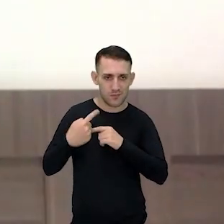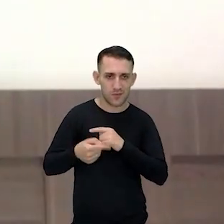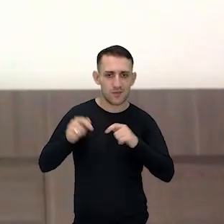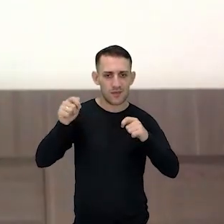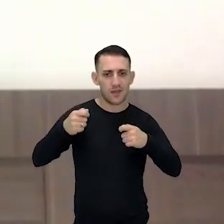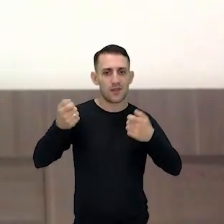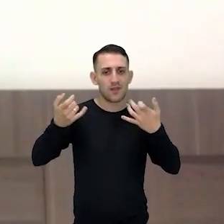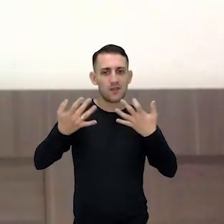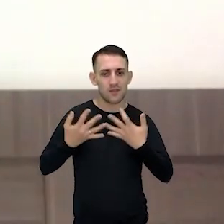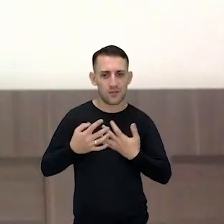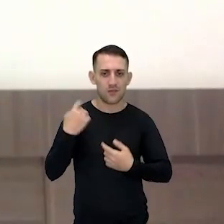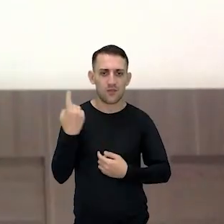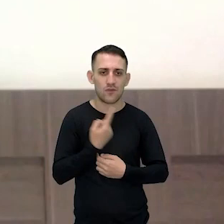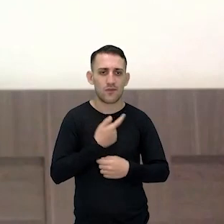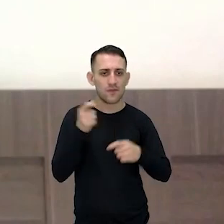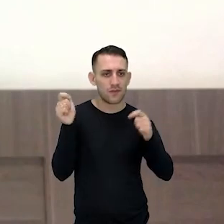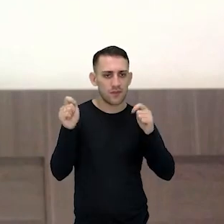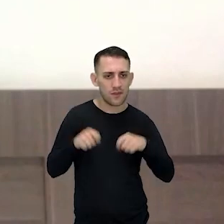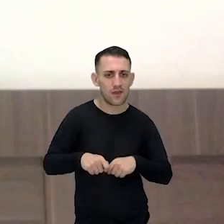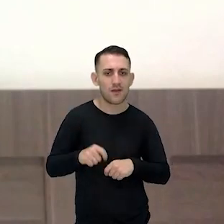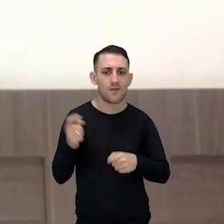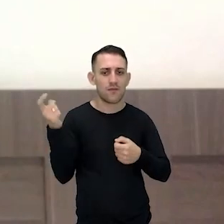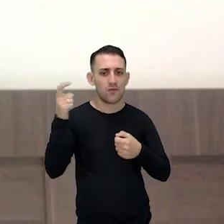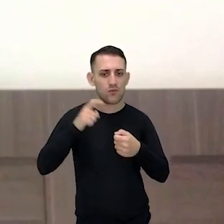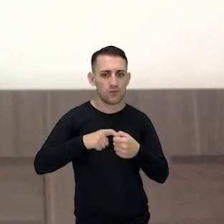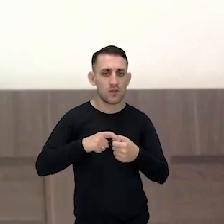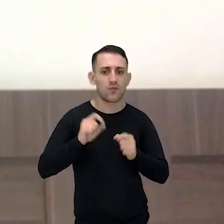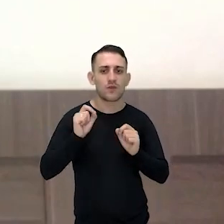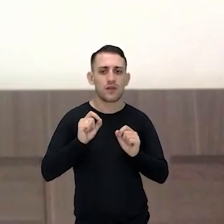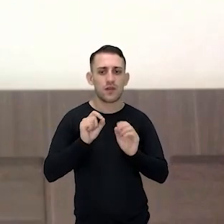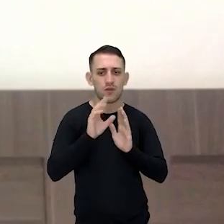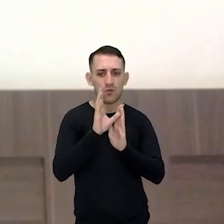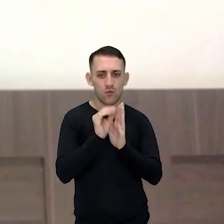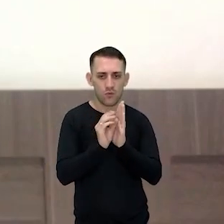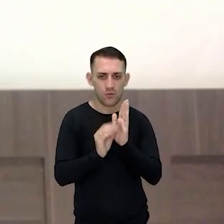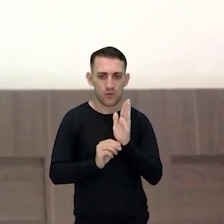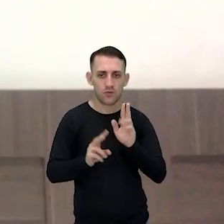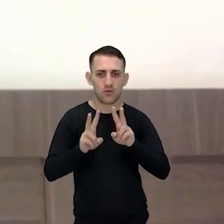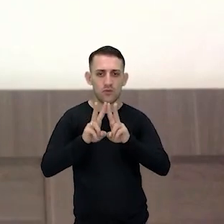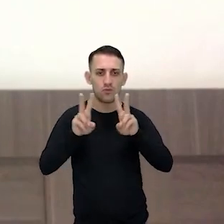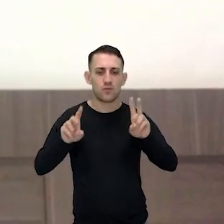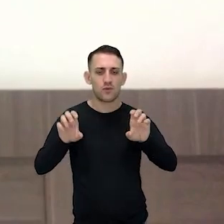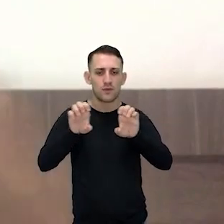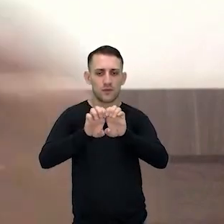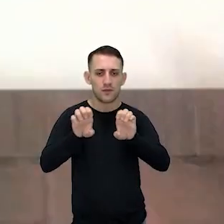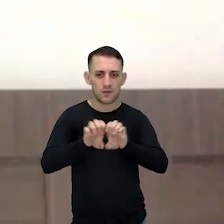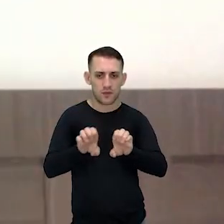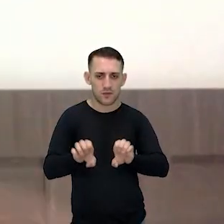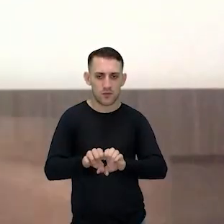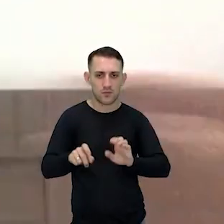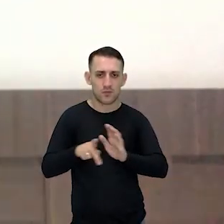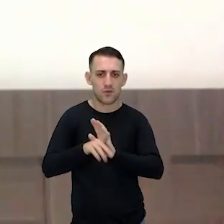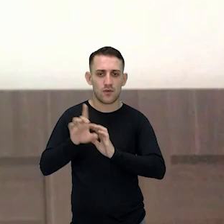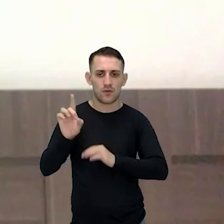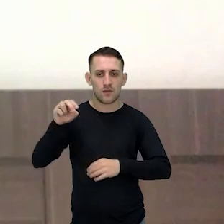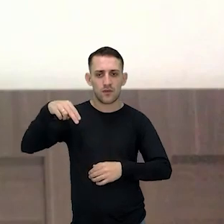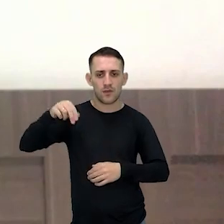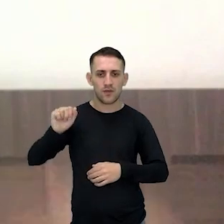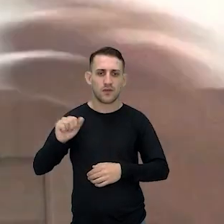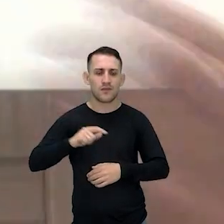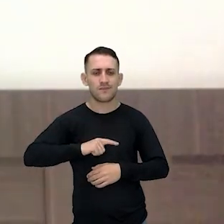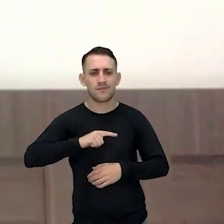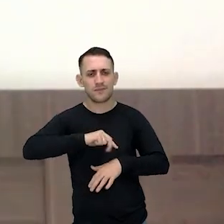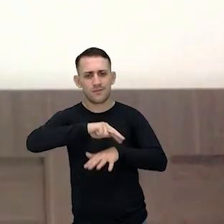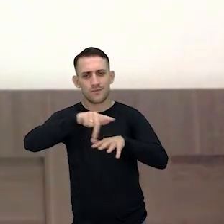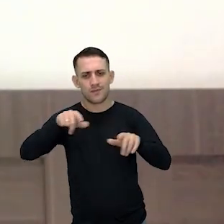dessa história, nós podemos retomar o conteúdo sobre a estrutura, né, do DNA, as técnicas de